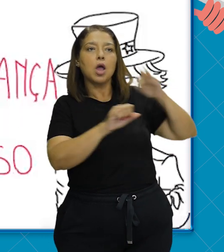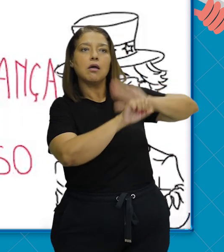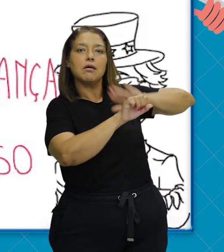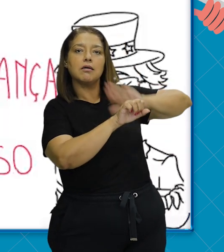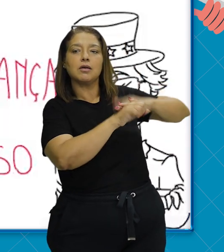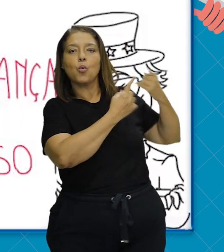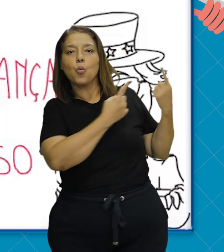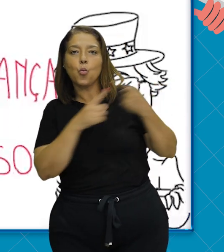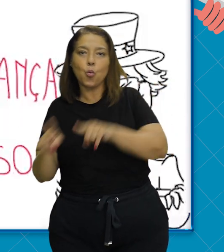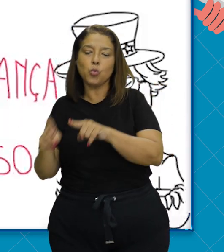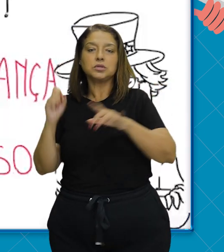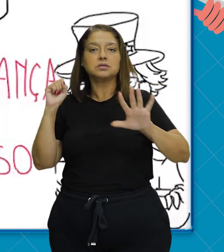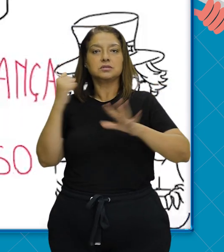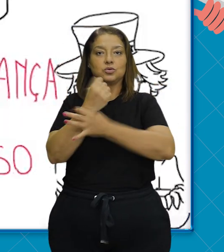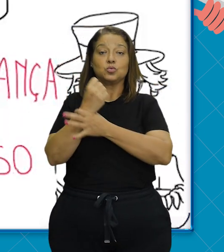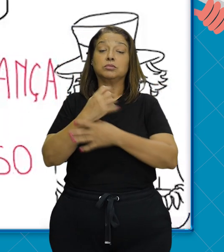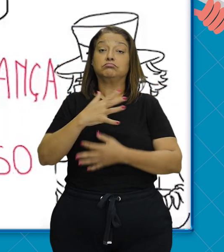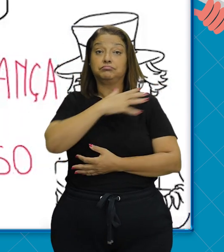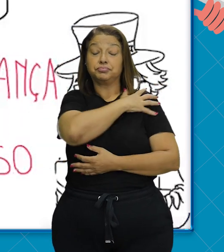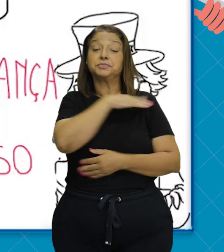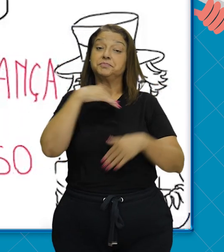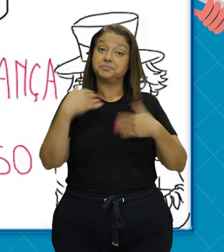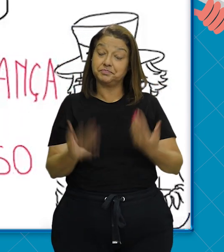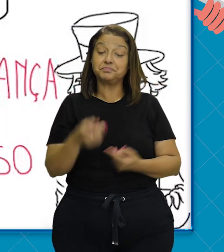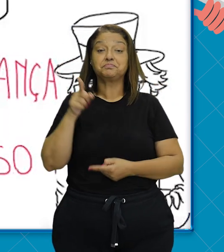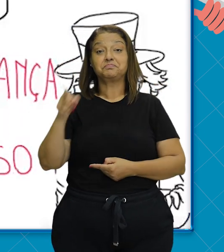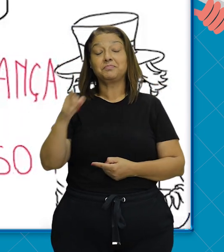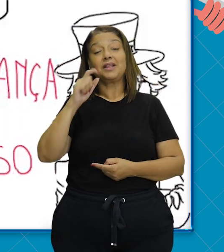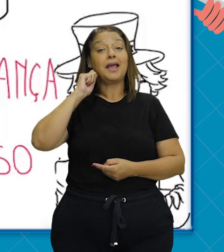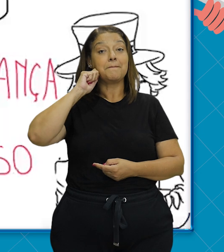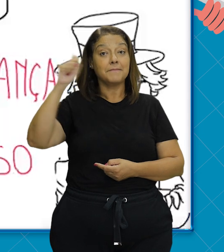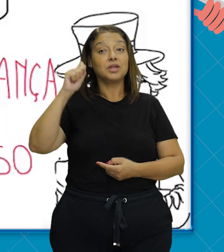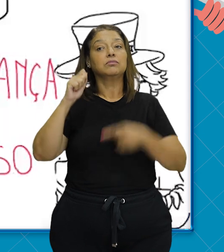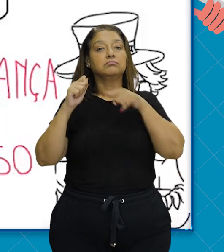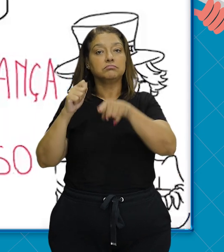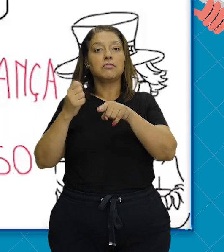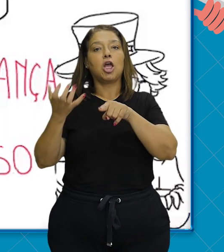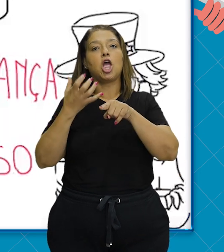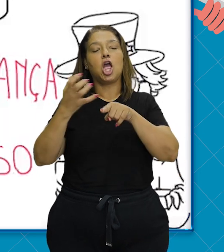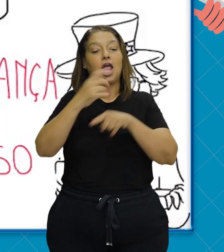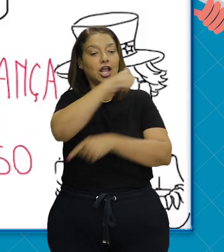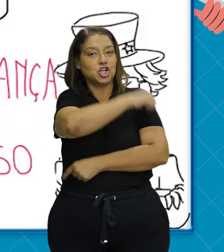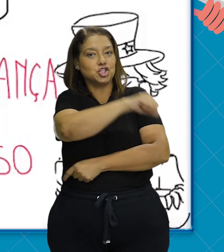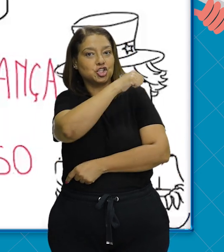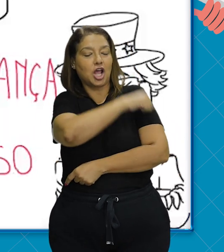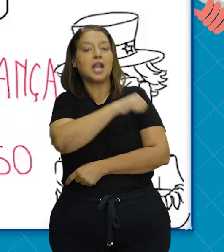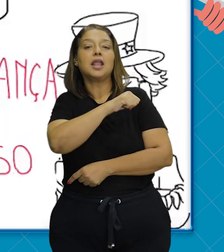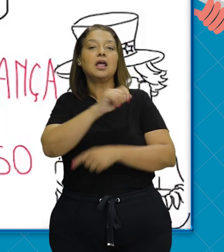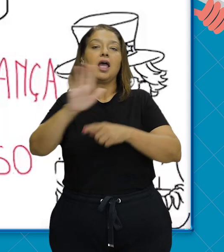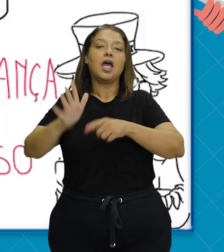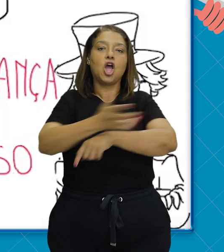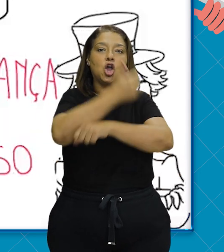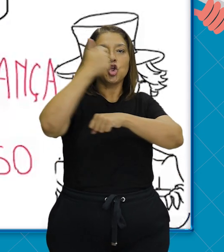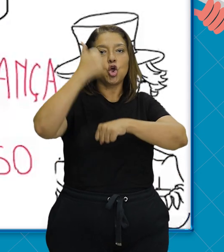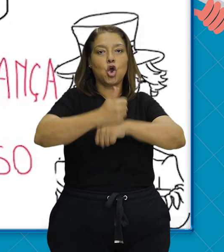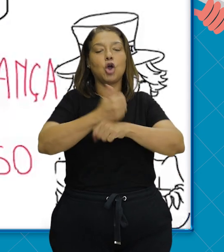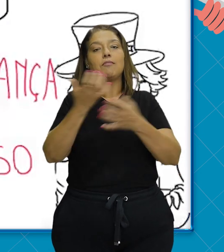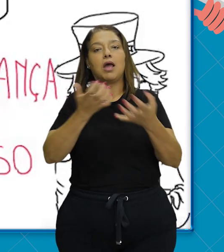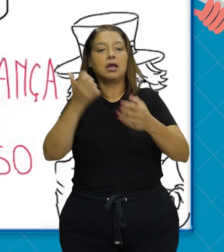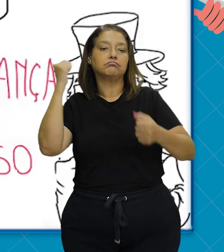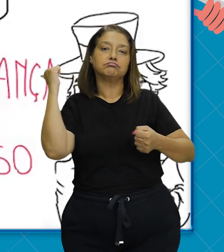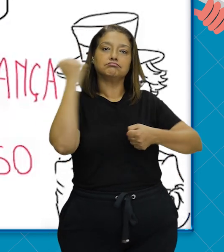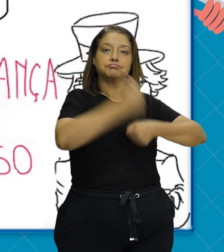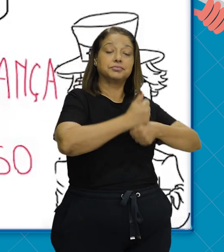Assim, em 1º de abril, o general Olímpio Mourão Filho enviou tropas militares ao Rio de Janeiro e declarou a deposição de Jango, dizendo que